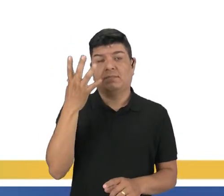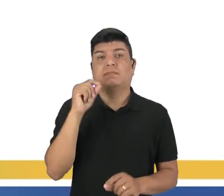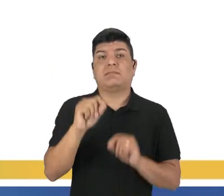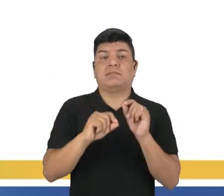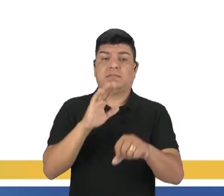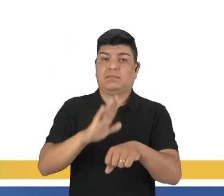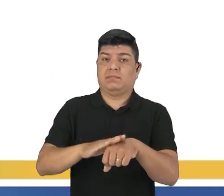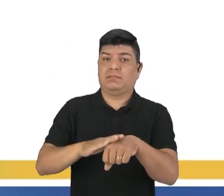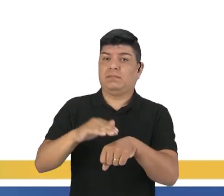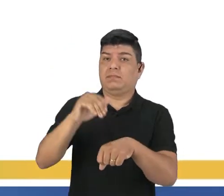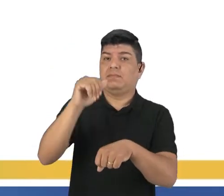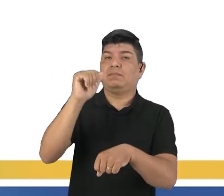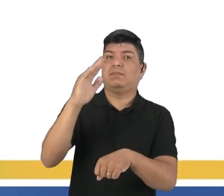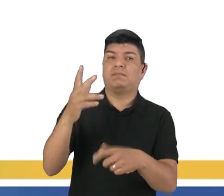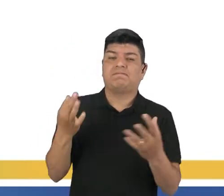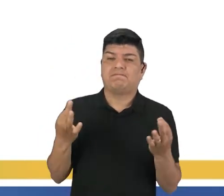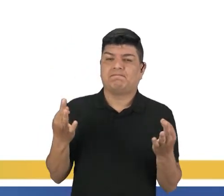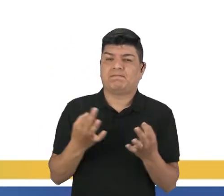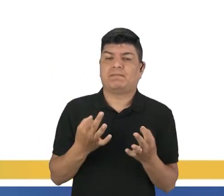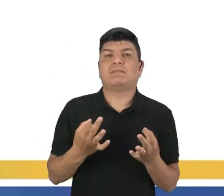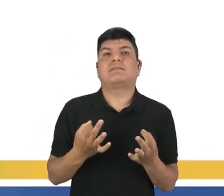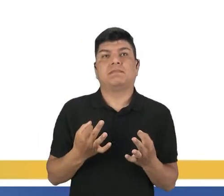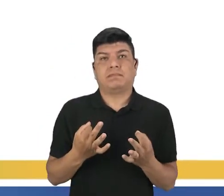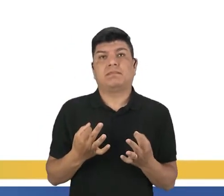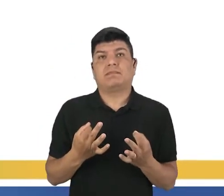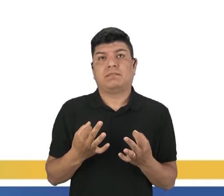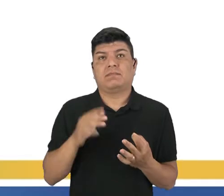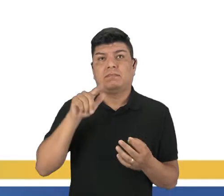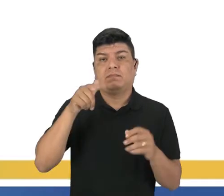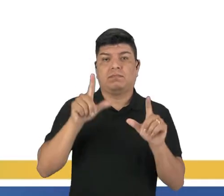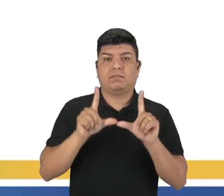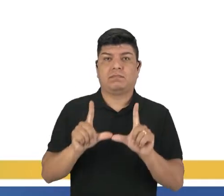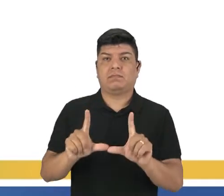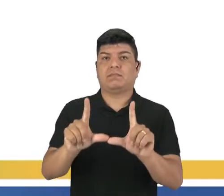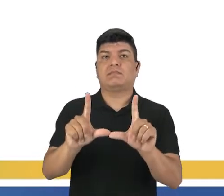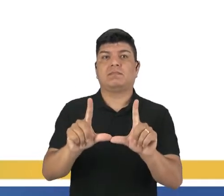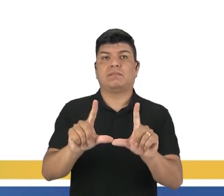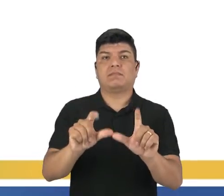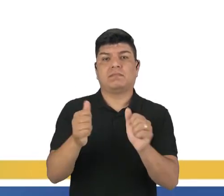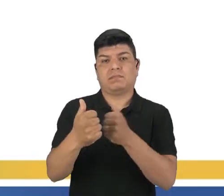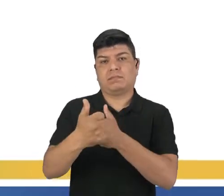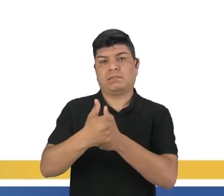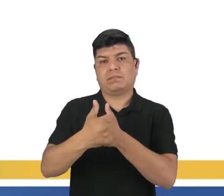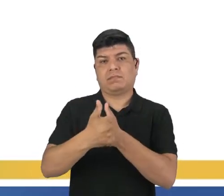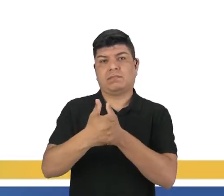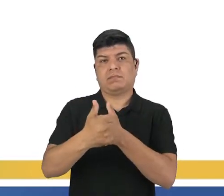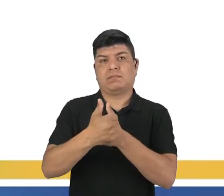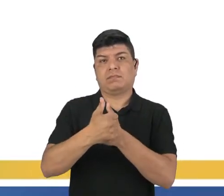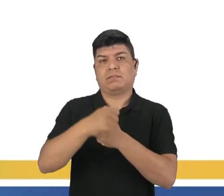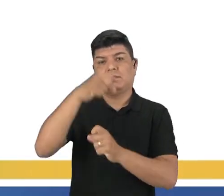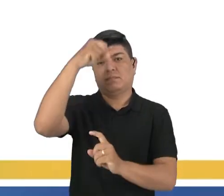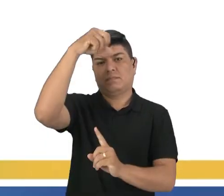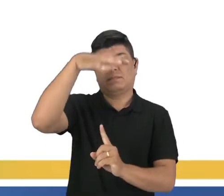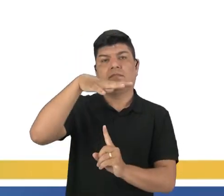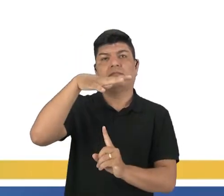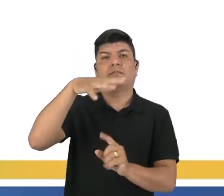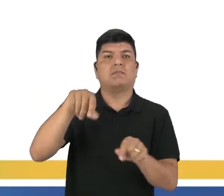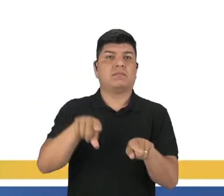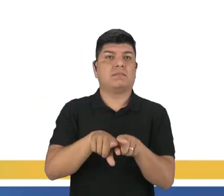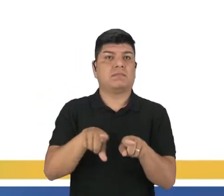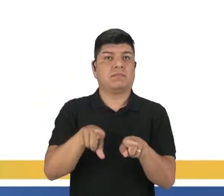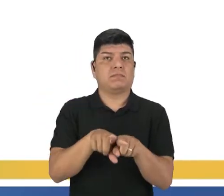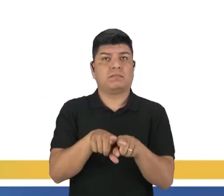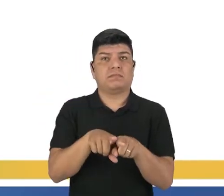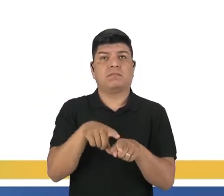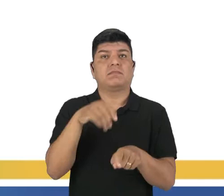essa dramatização ficar bem mais perfeita. E tem os outros quadros, Do lado aí, os efeitos da luz,